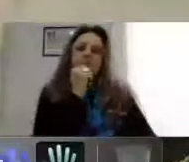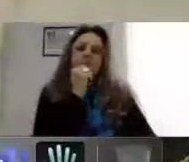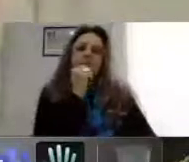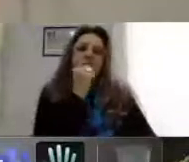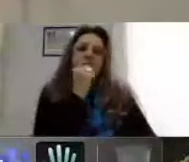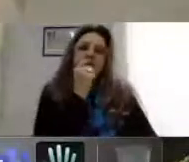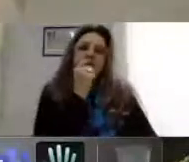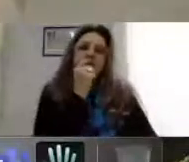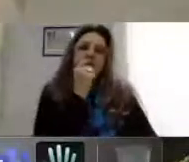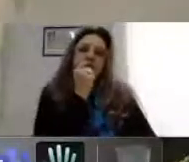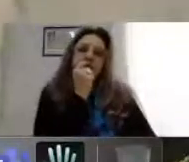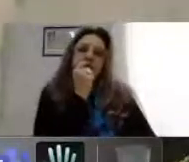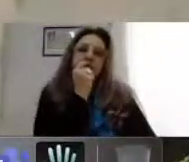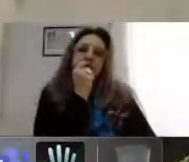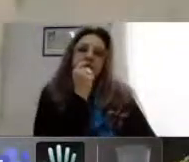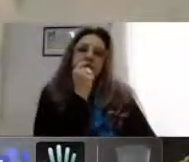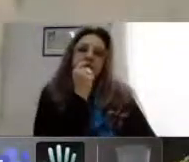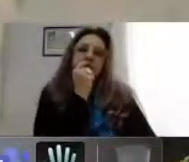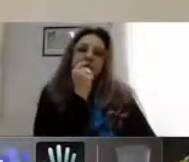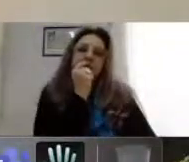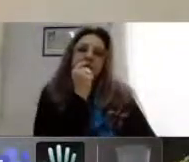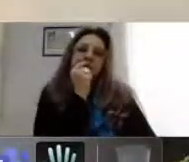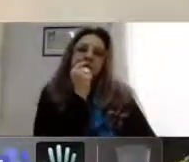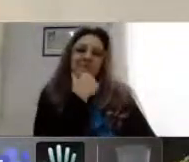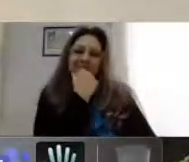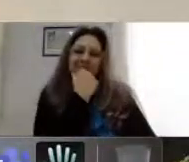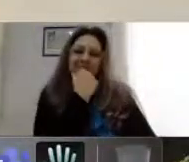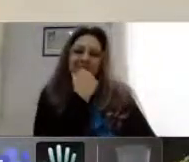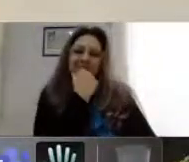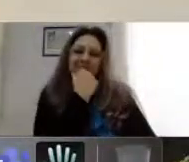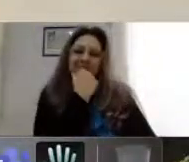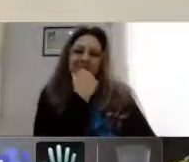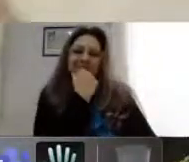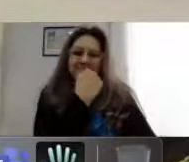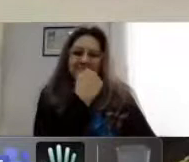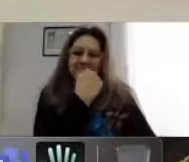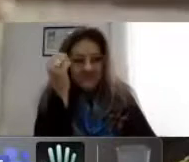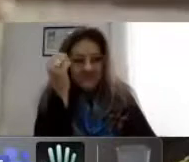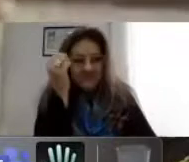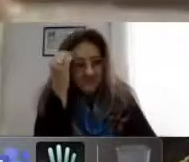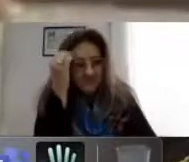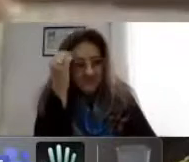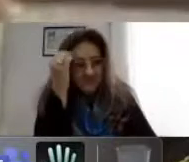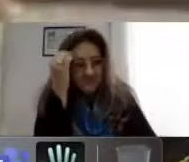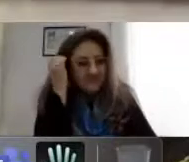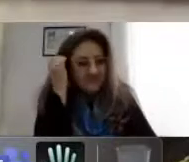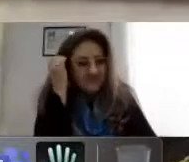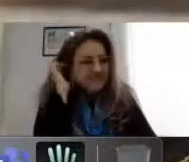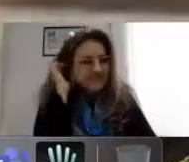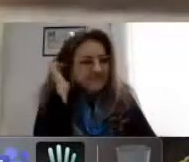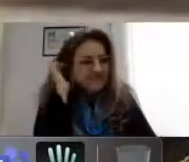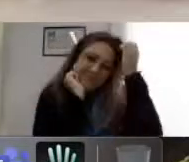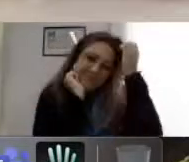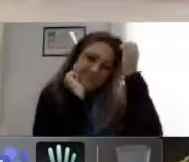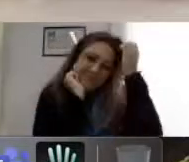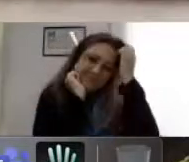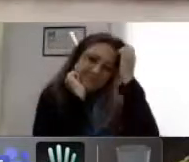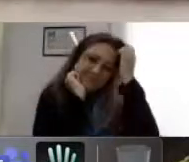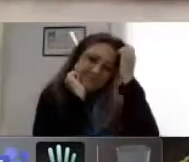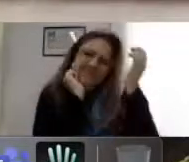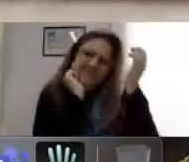tem uma perda de identidade? Existe essa possibilidade? E aí eu agradeço se o senhor puder compartilhar